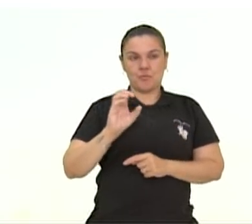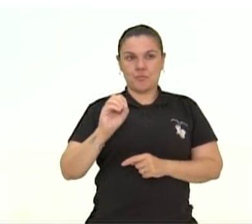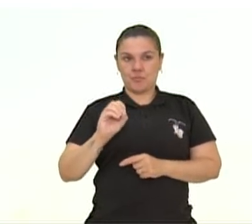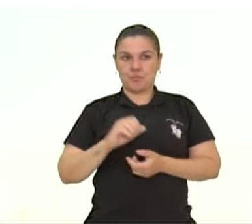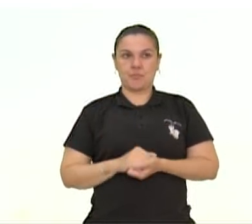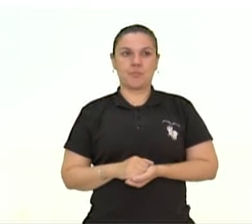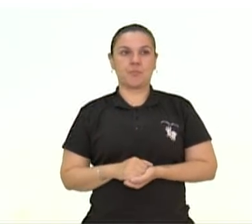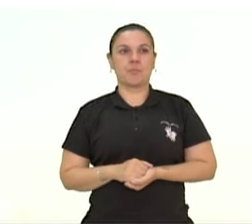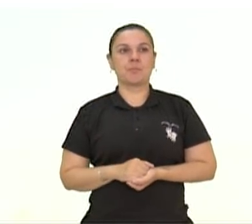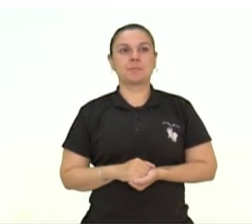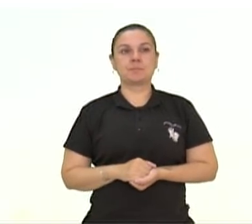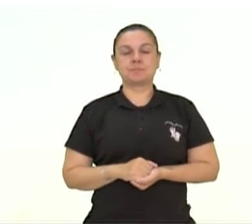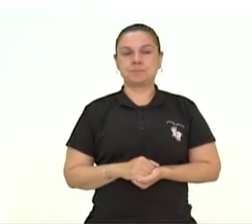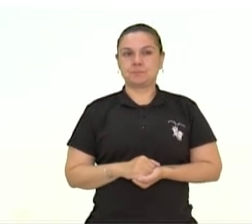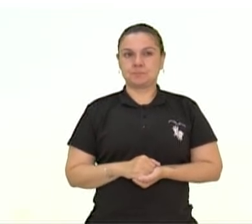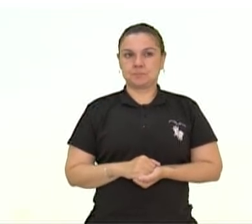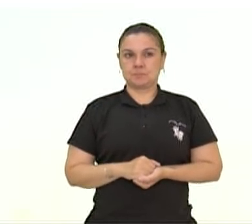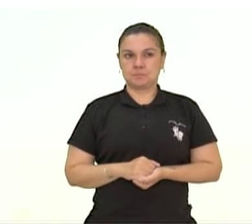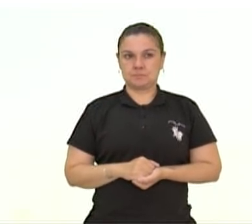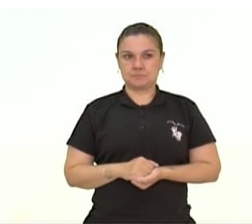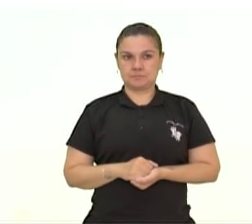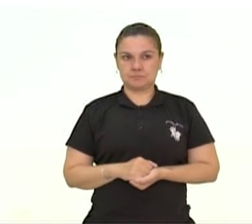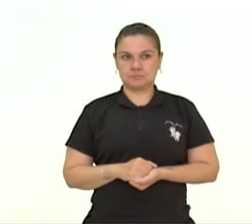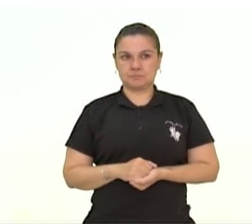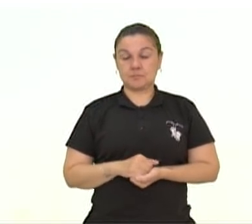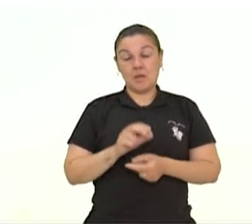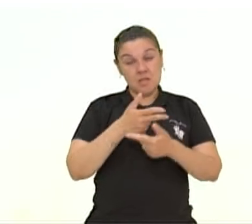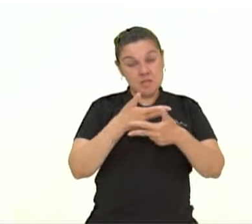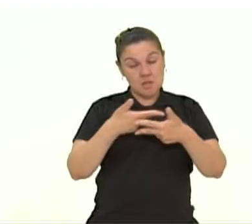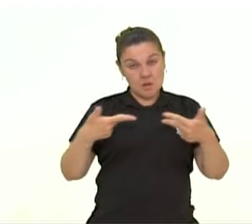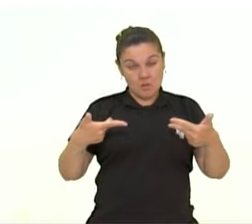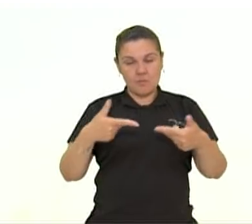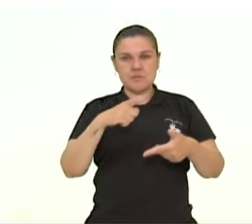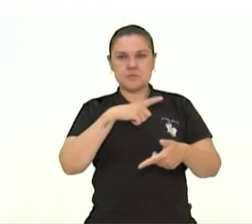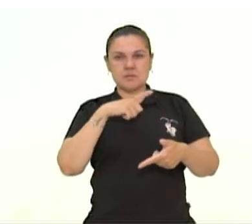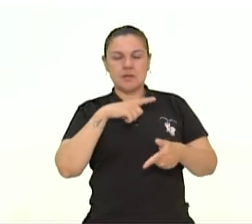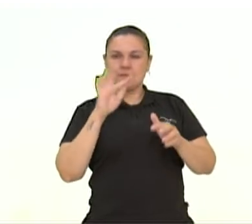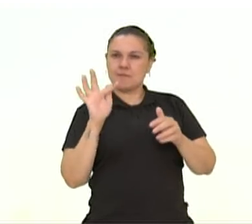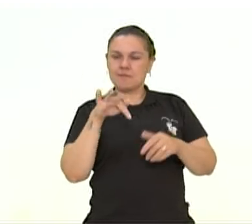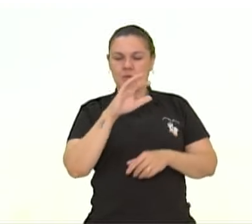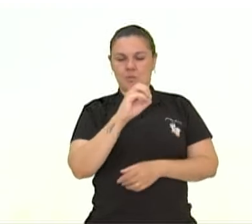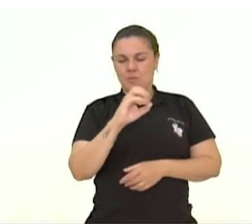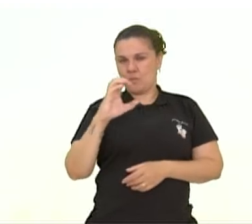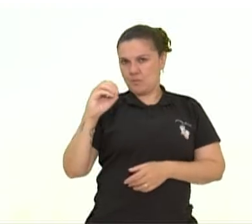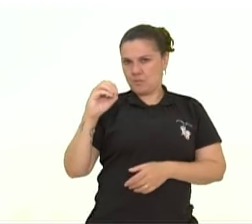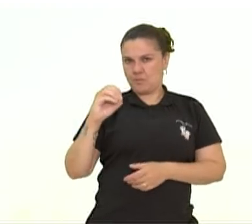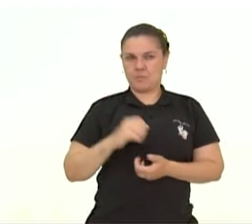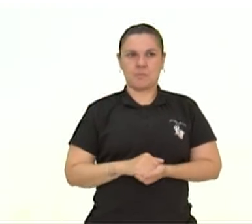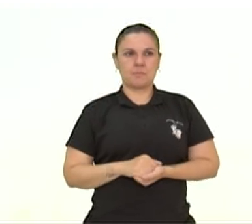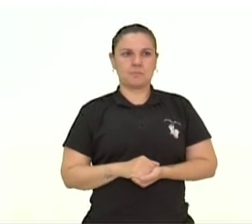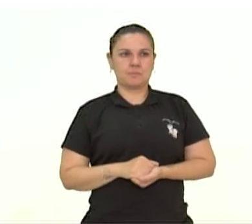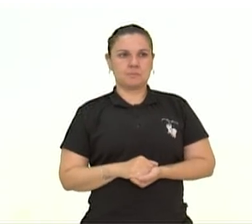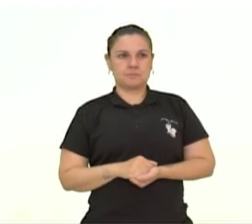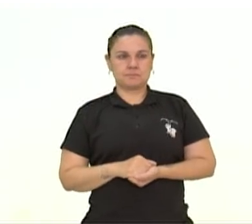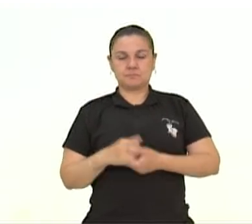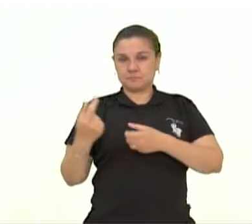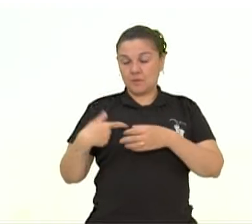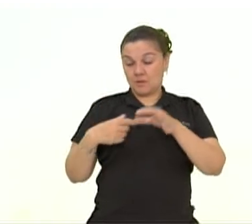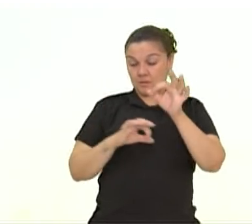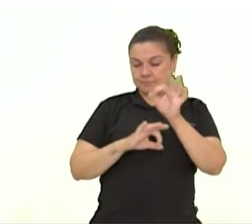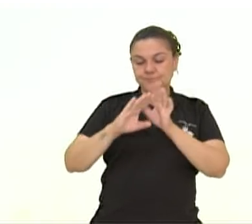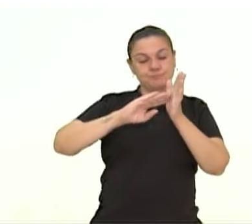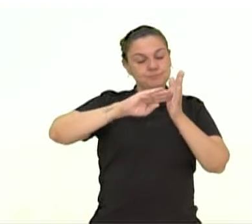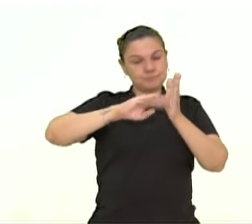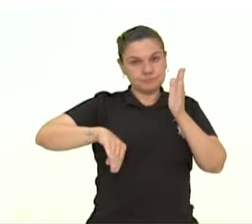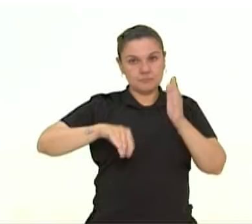curioso, vamos ler aqui comigo. E demais paroxítonas terminadas com o, a reforma ortográfica aboliu